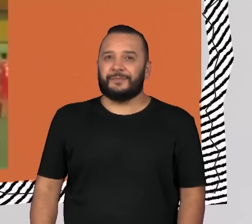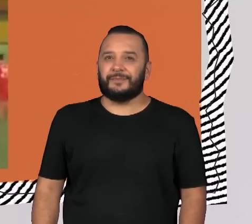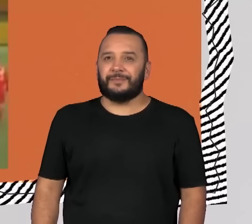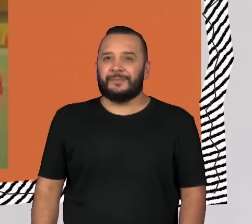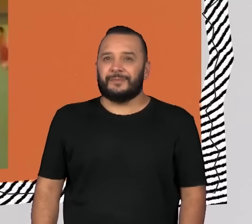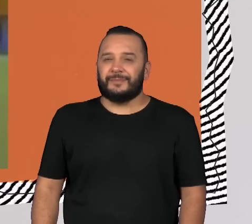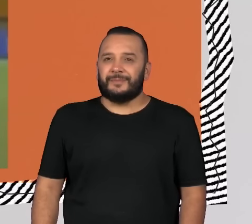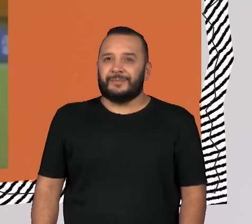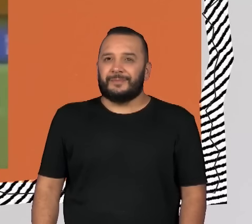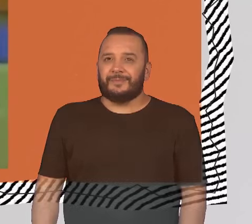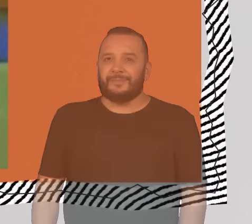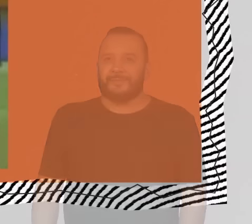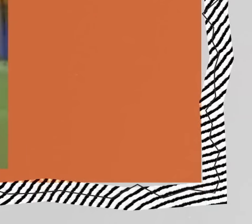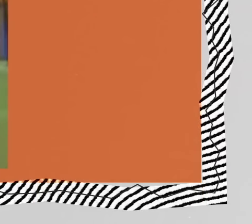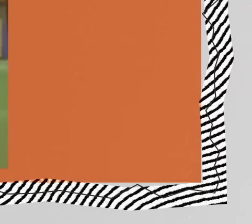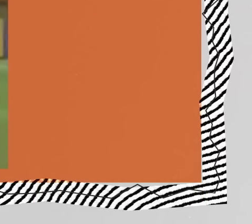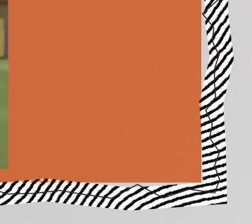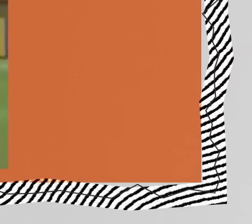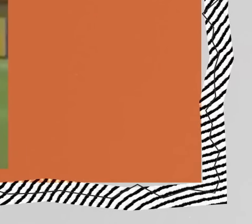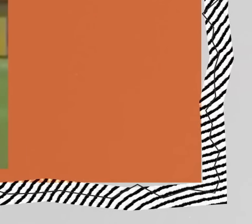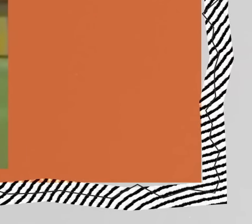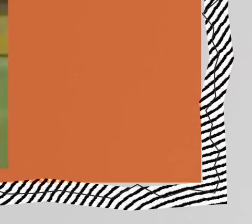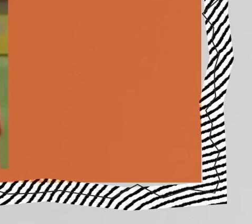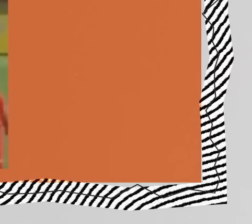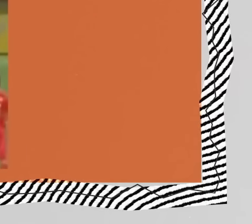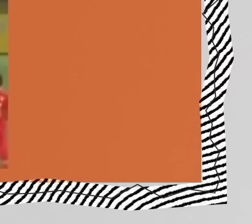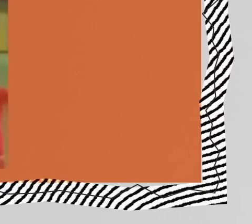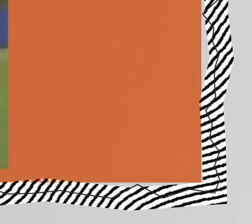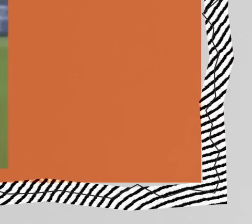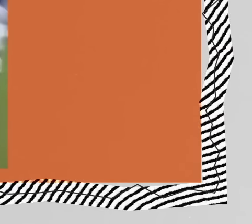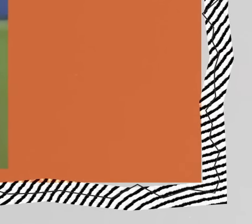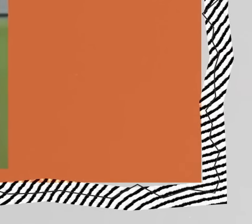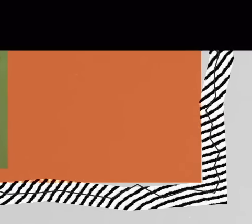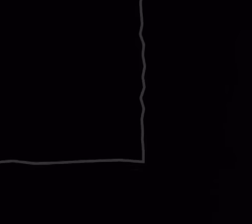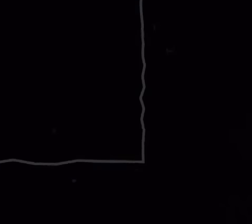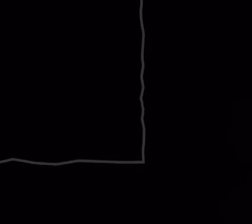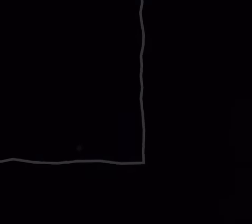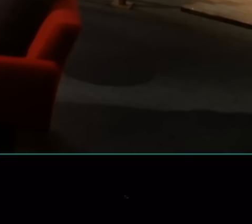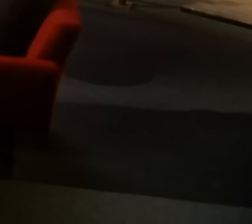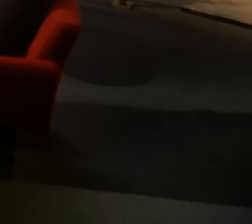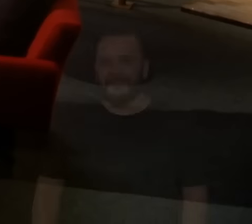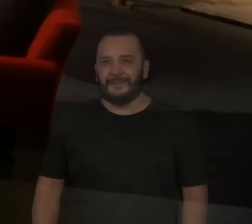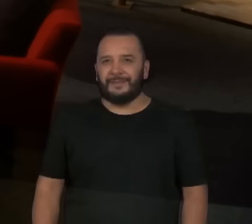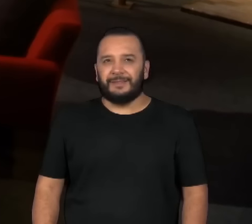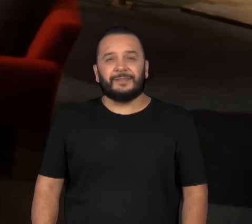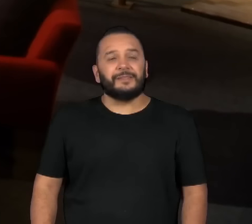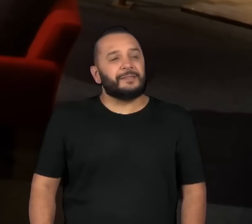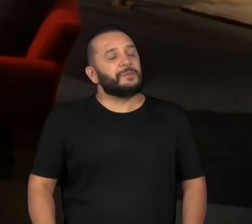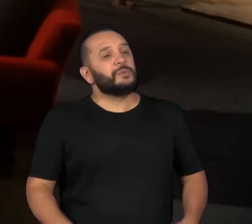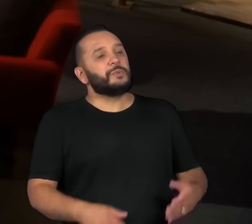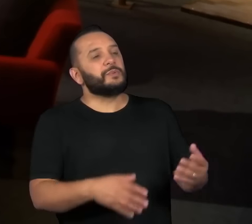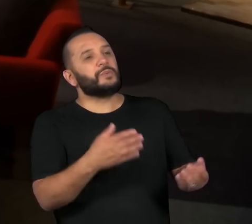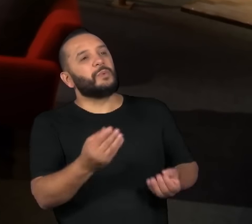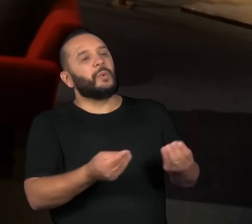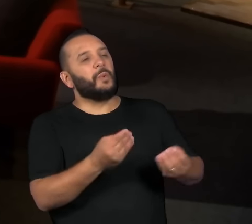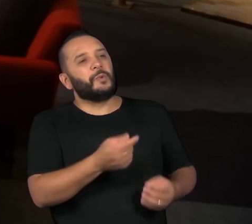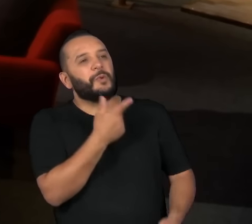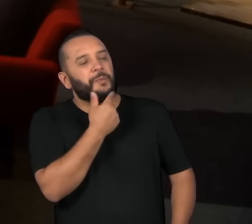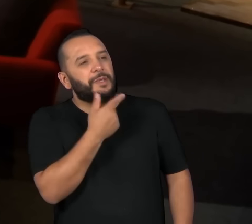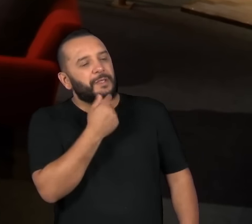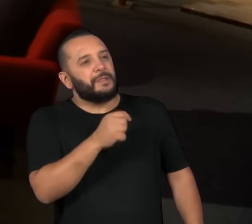Aí vem ele pra cobrança, pé direito, bateu! Rogério Ceni! Como que um menino de São Bernardo vai